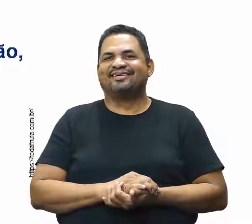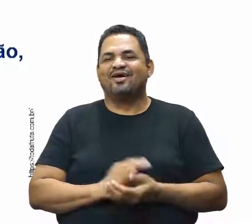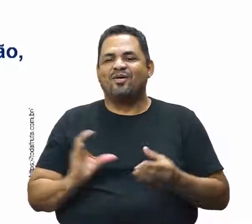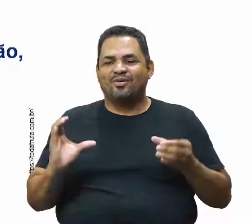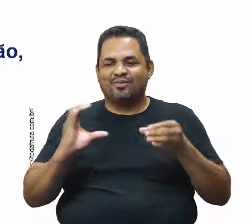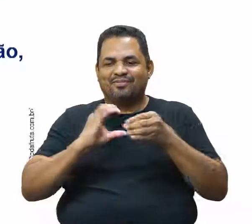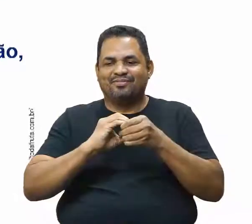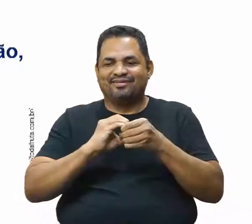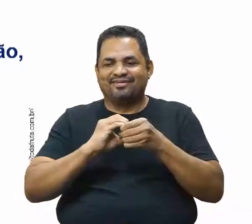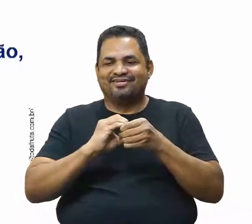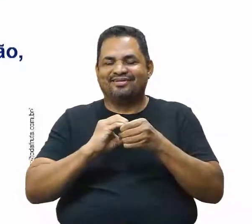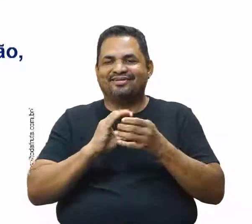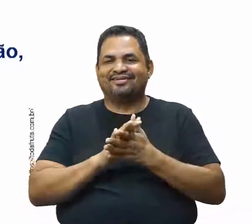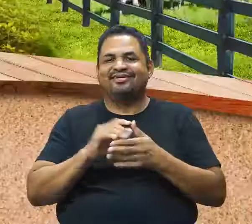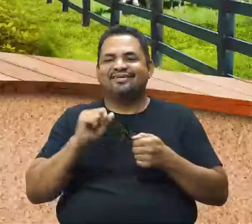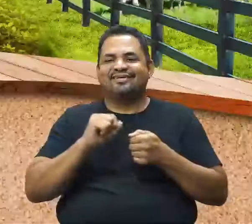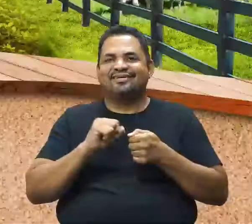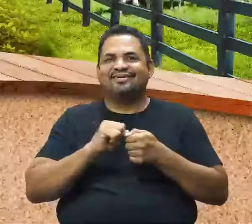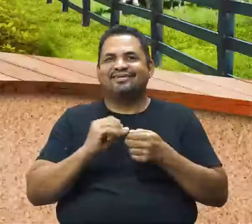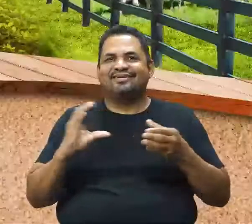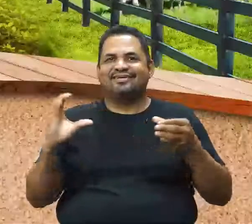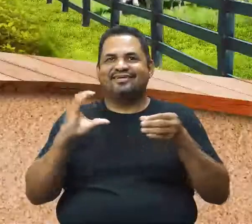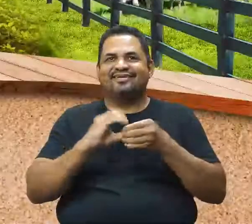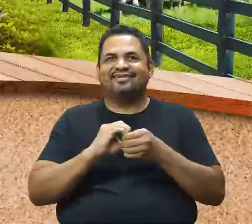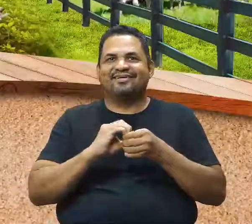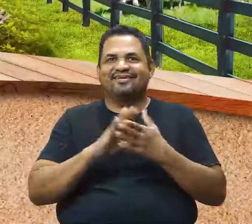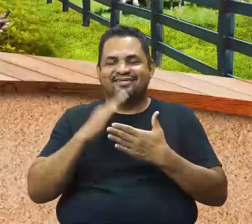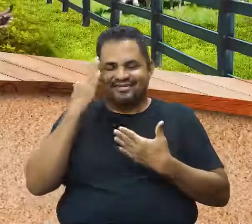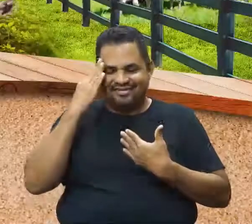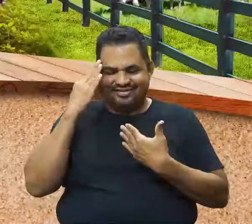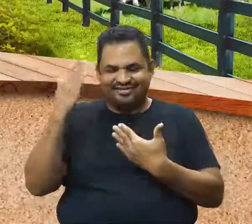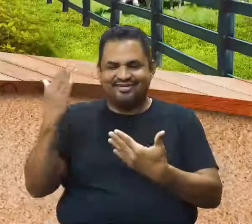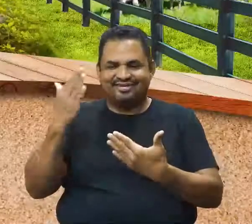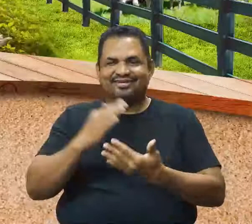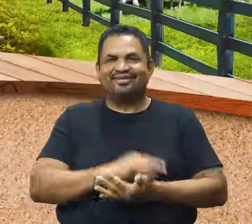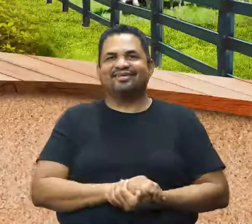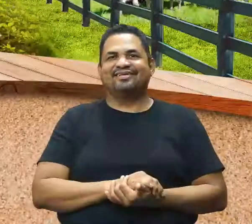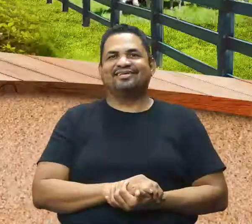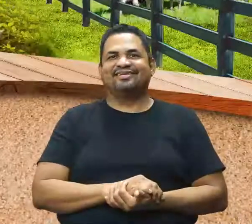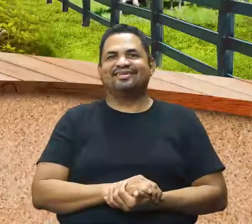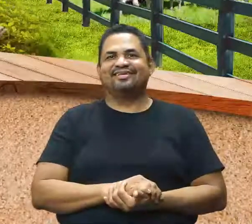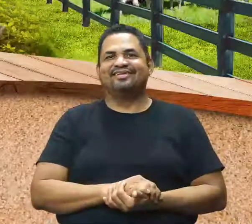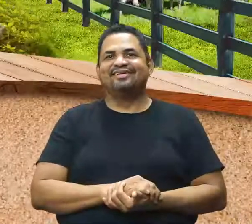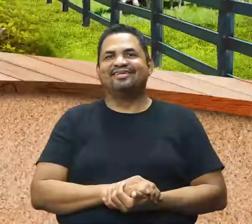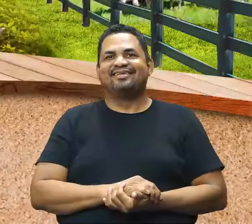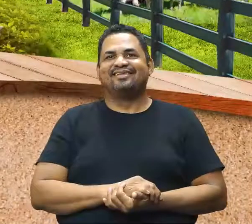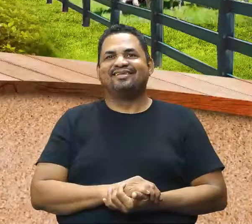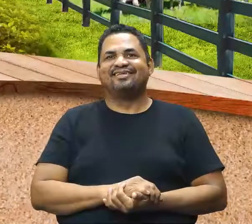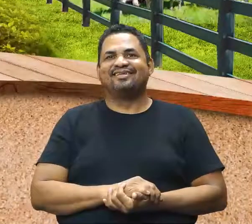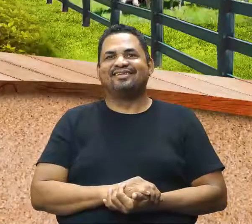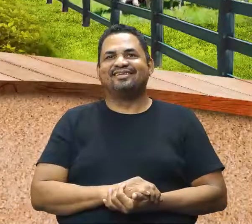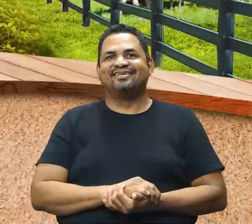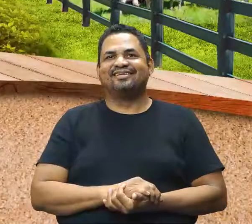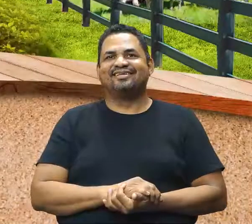Cooperativa! Aqui! Volta pra mim! Muito obrigado, Samuel. Muito obrigado. Ele fala bem